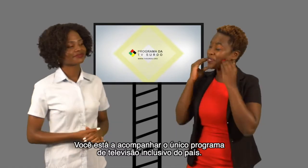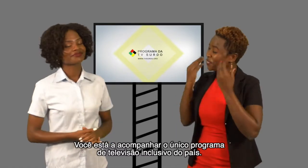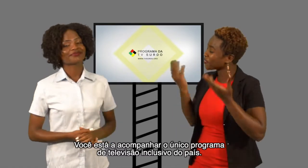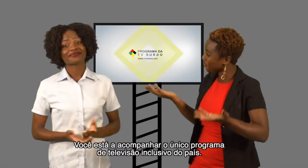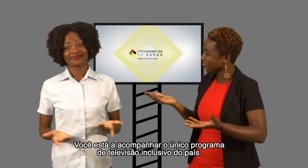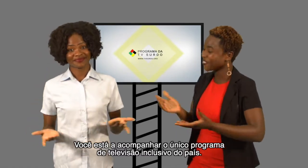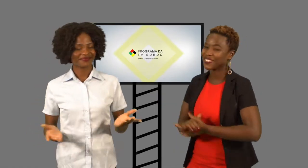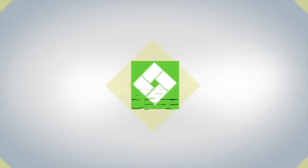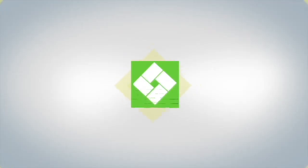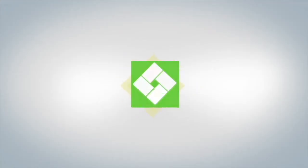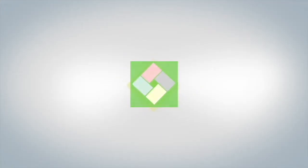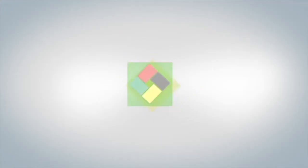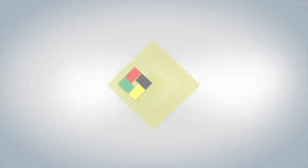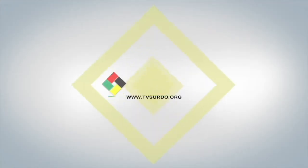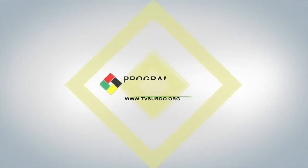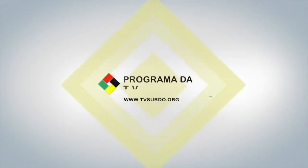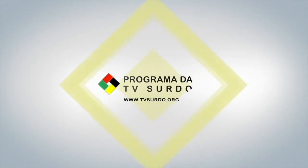televisão inclusivo do país.